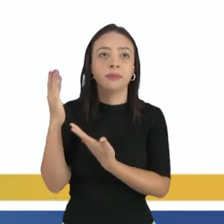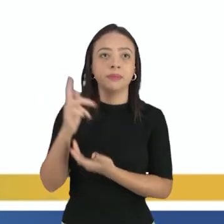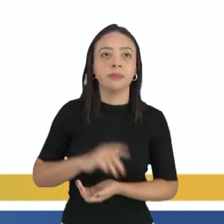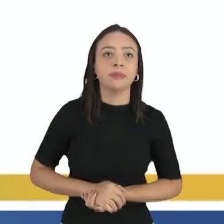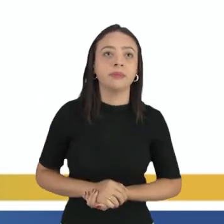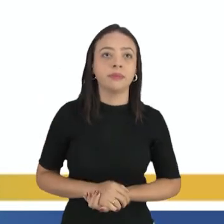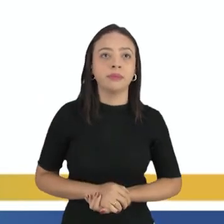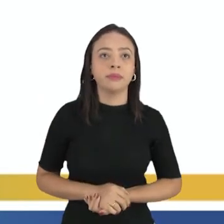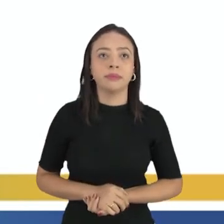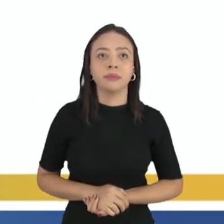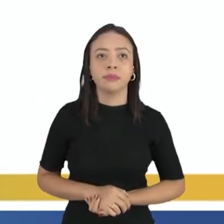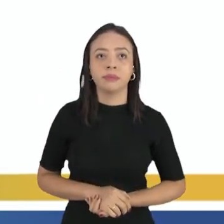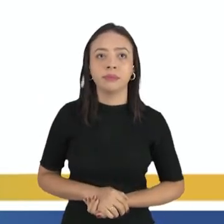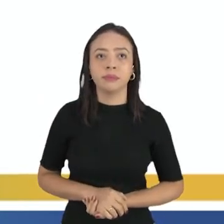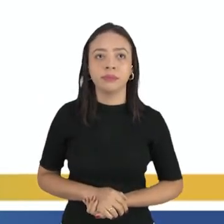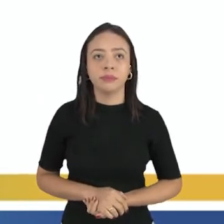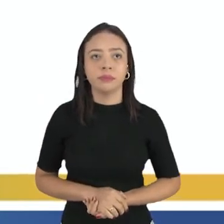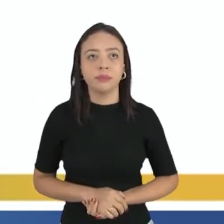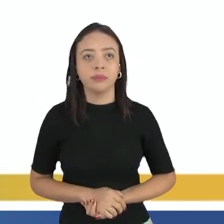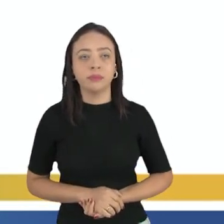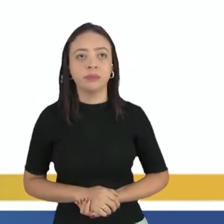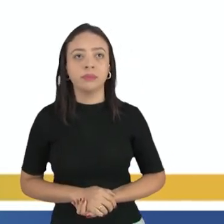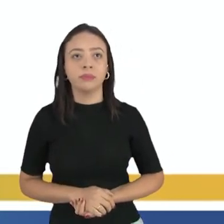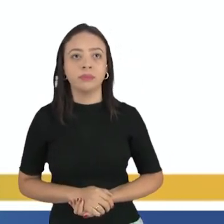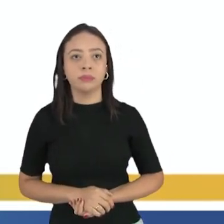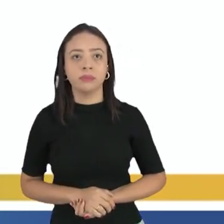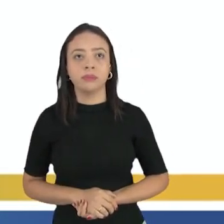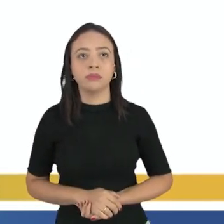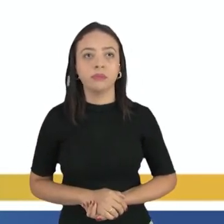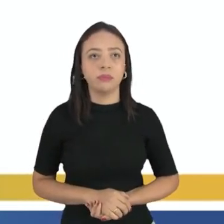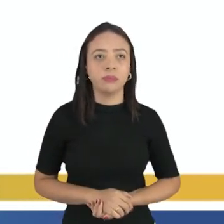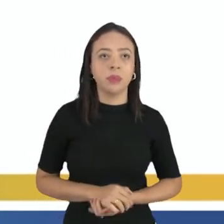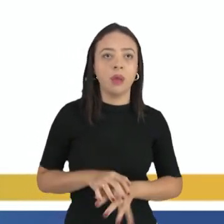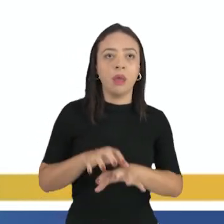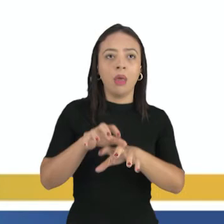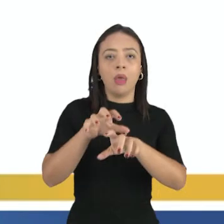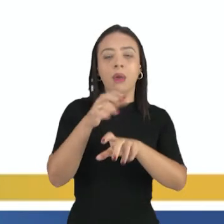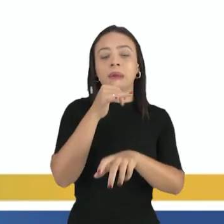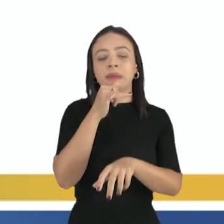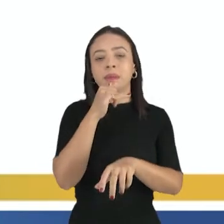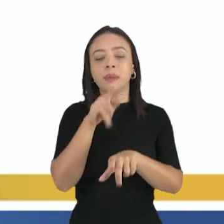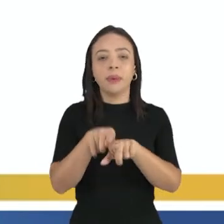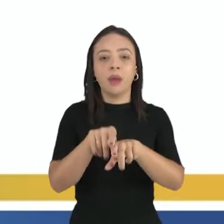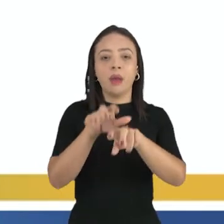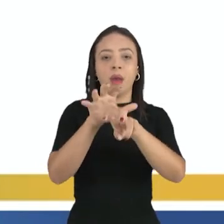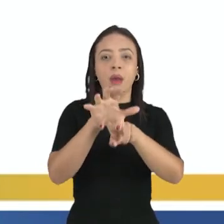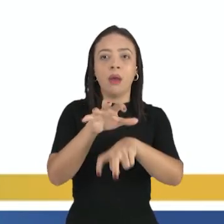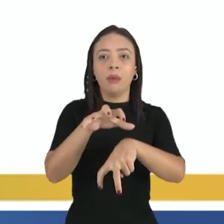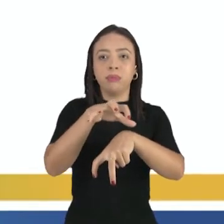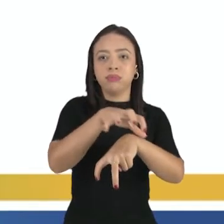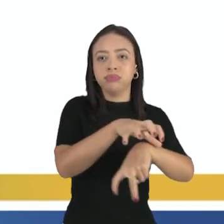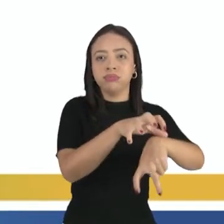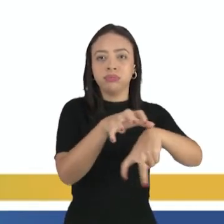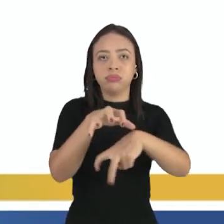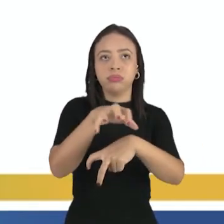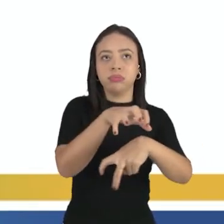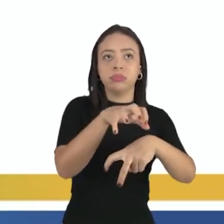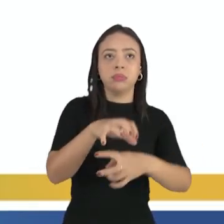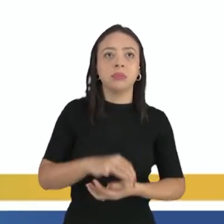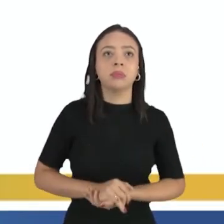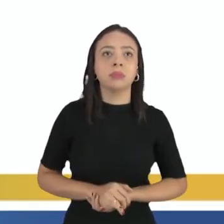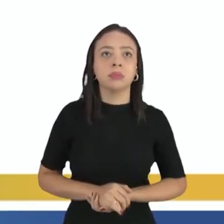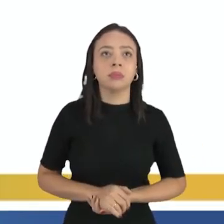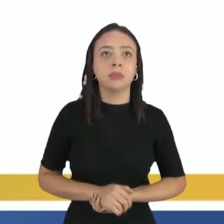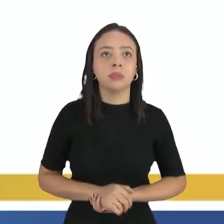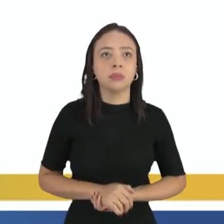girassol, madressilva, manda-chuva, paraquedas, paraquedista e pontapé.